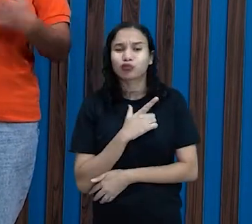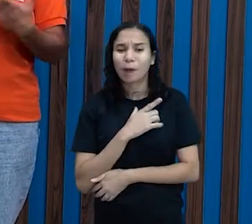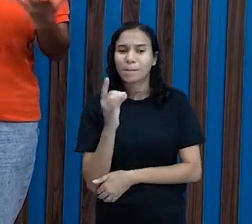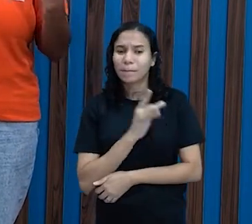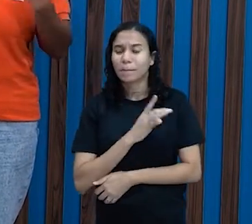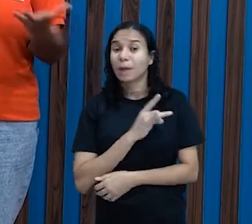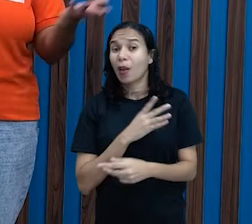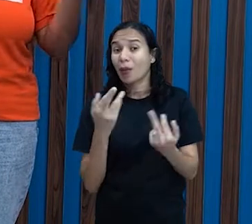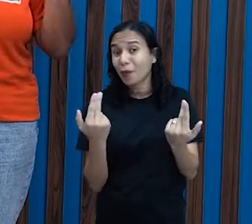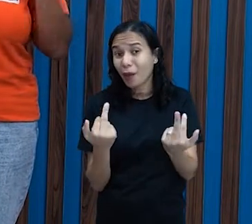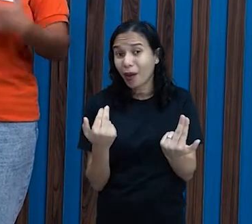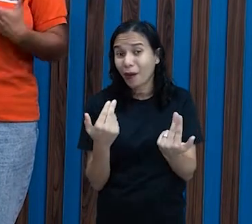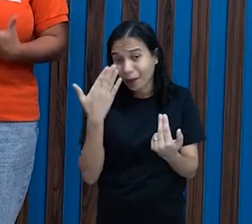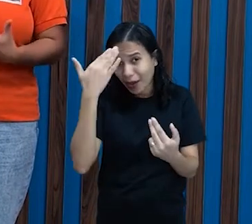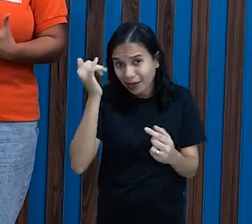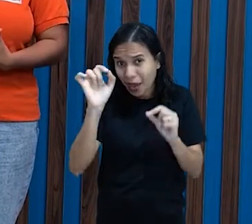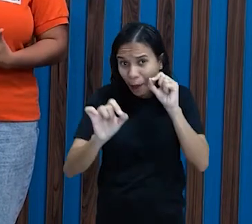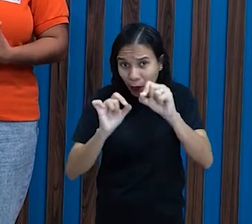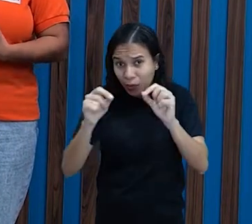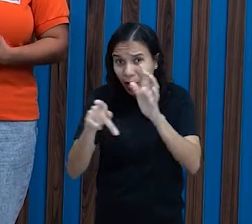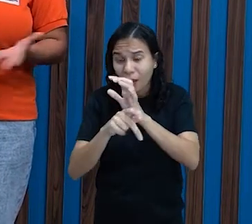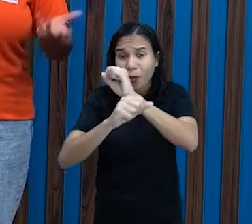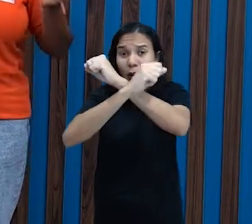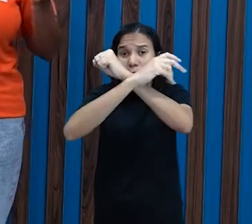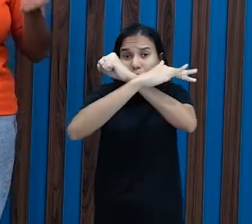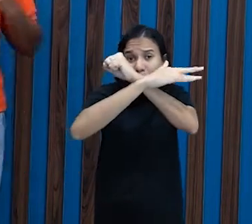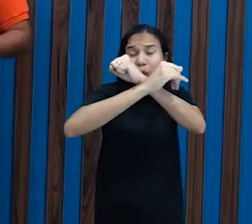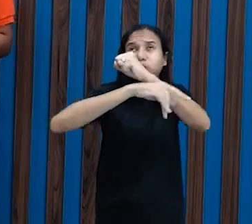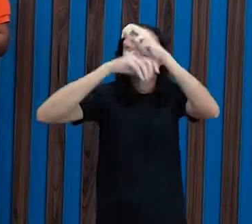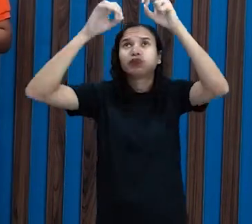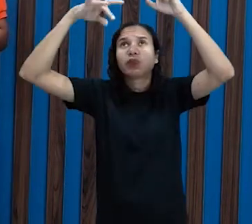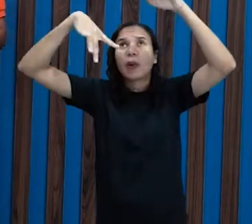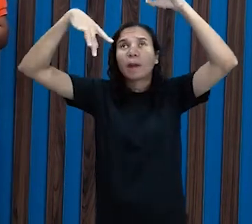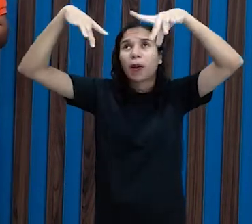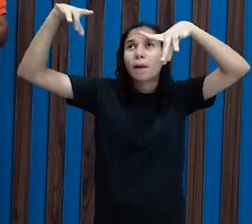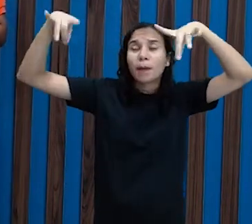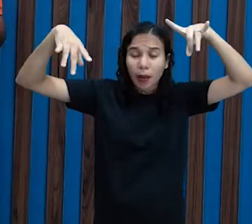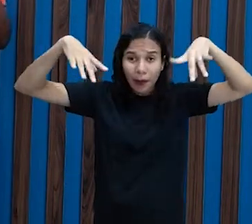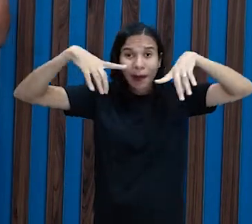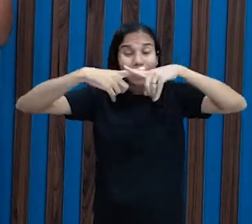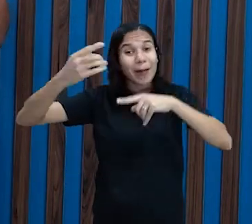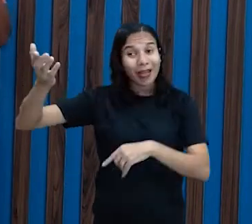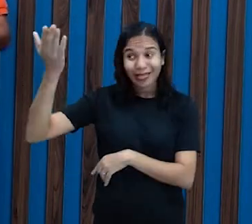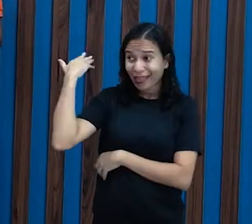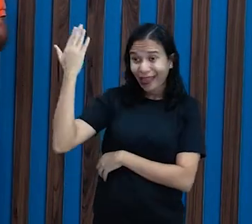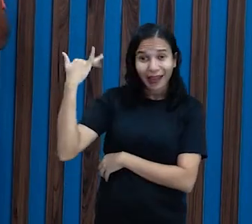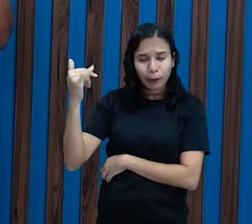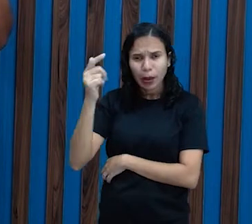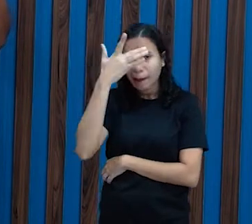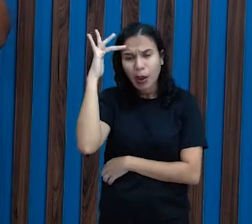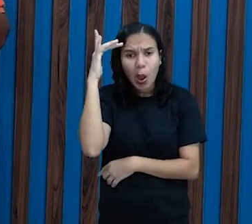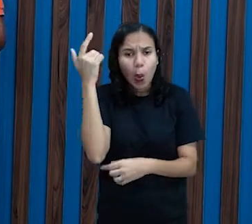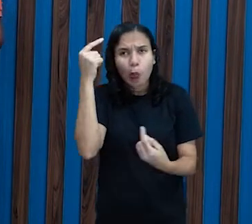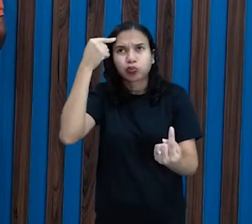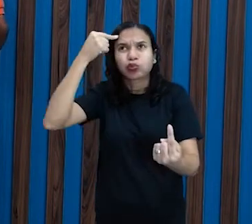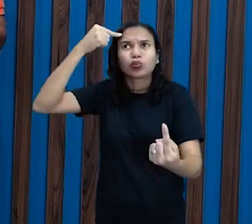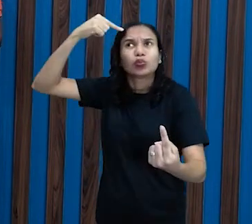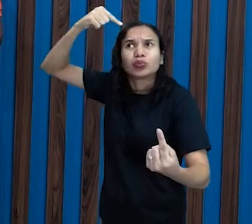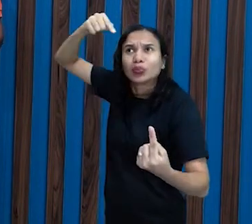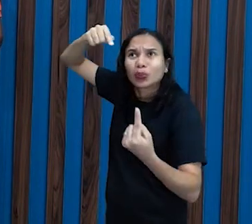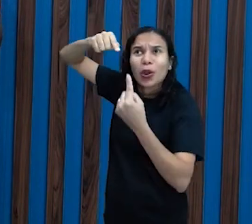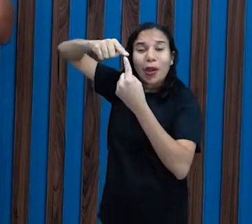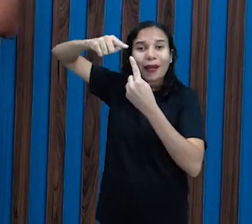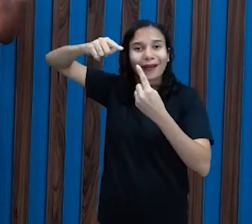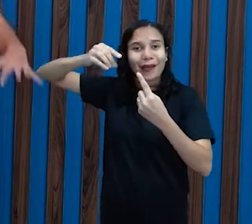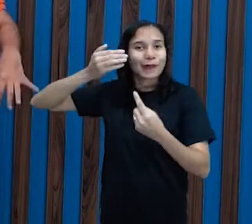medo porque a gente sabe o que é uma chuva de meteoro. Mas na época, as pessoas não ligaram uma coisa à